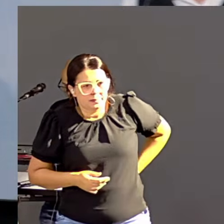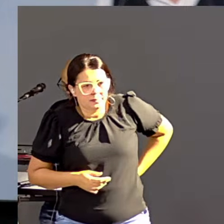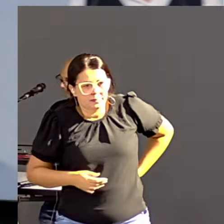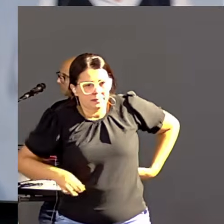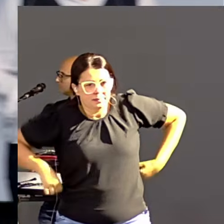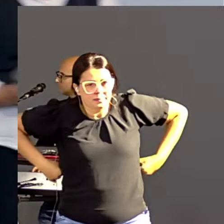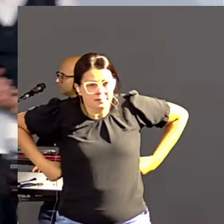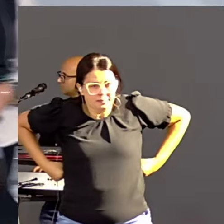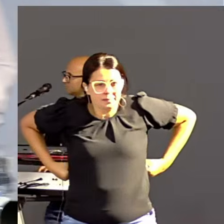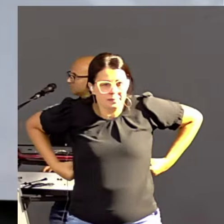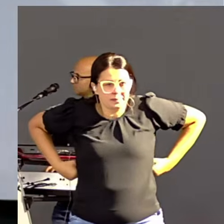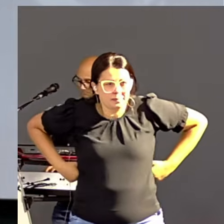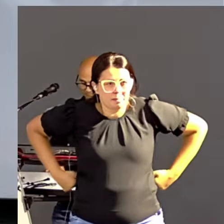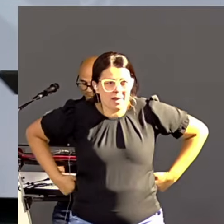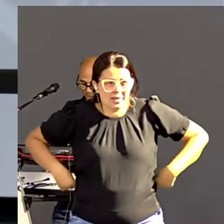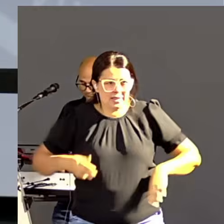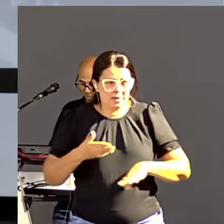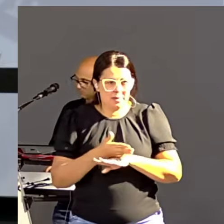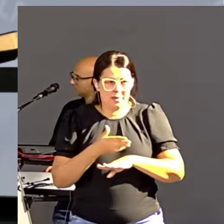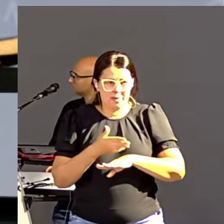e te entregar.